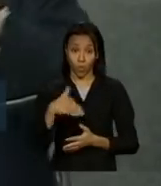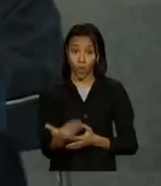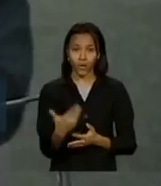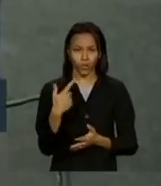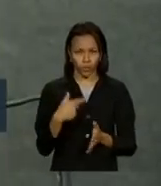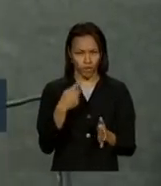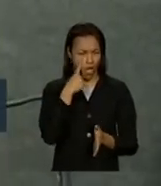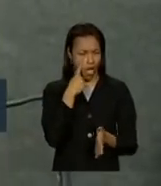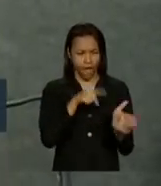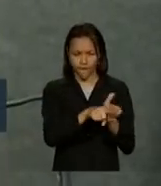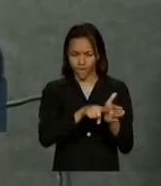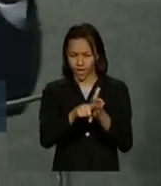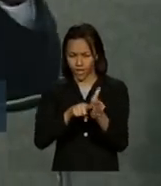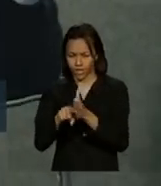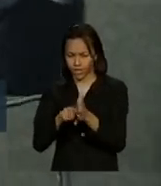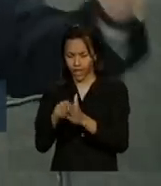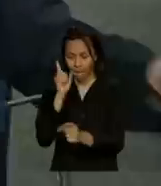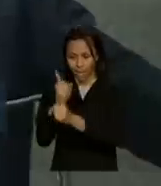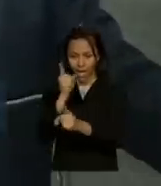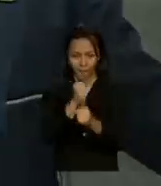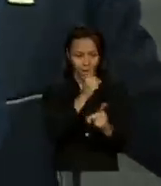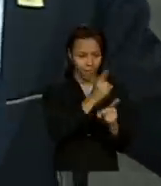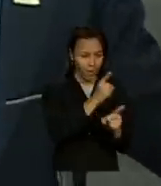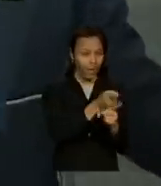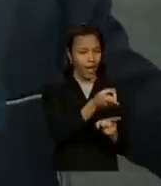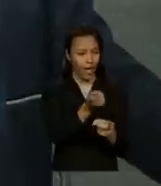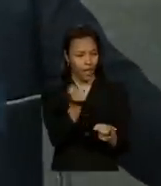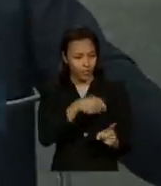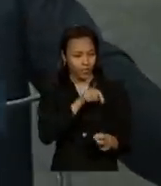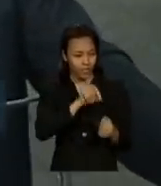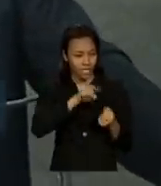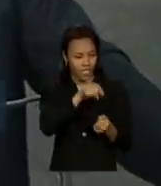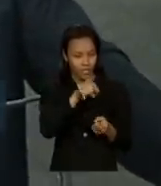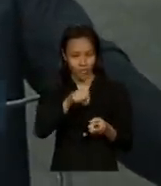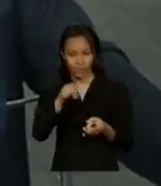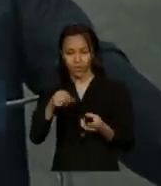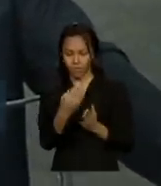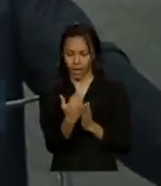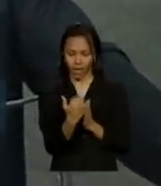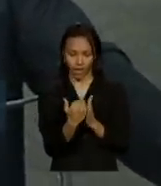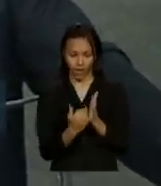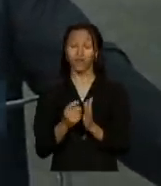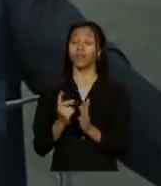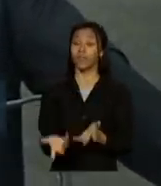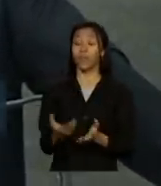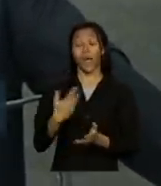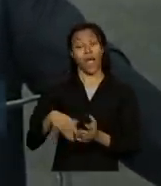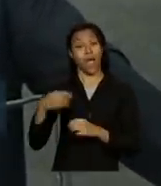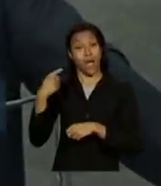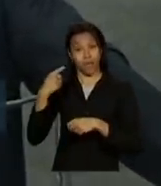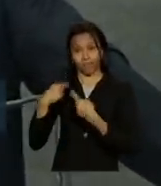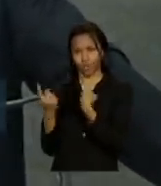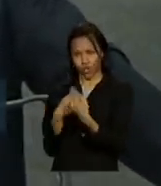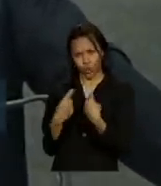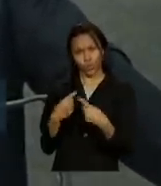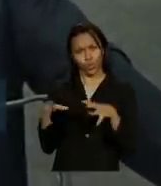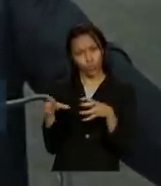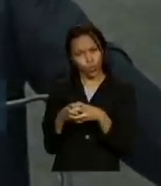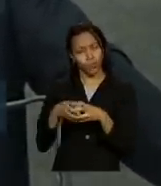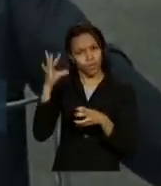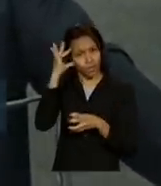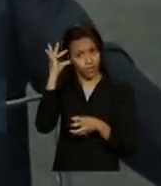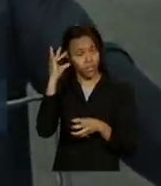é feita as evidências vêm e daí no me end a a presidenta debatendo com a sua equipe chegou à as